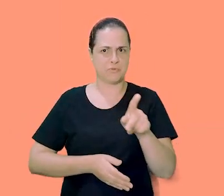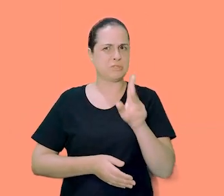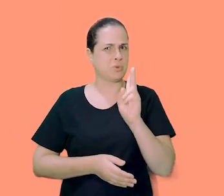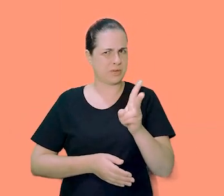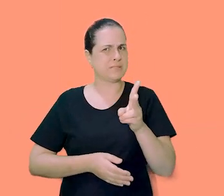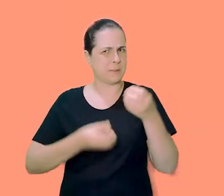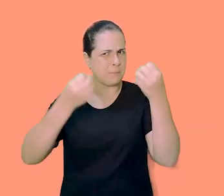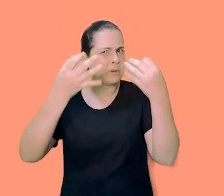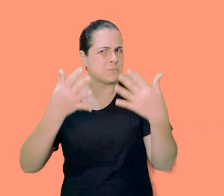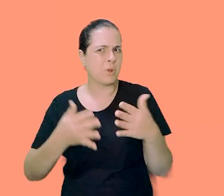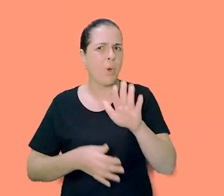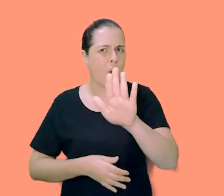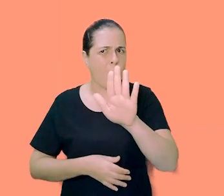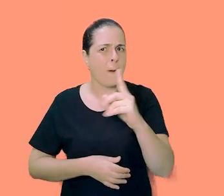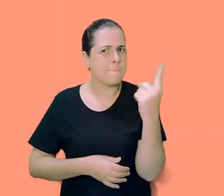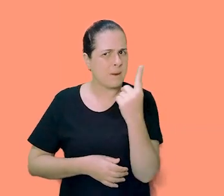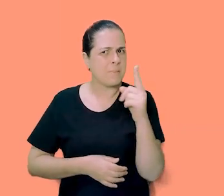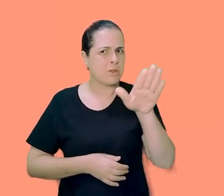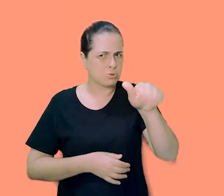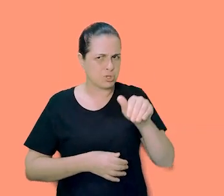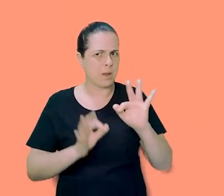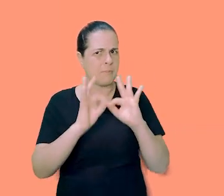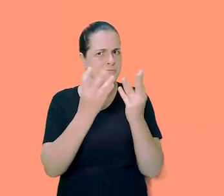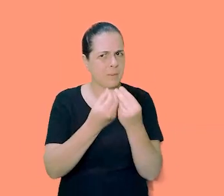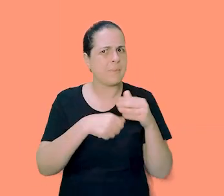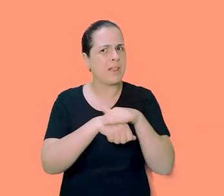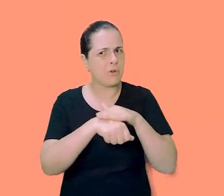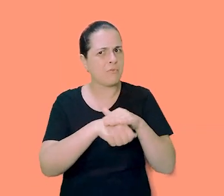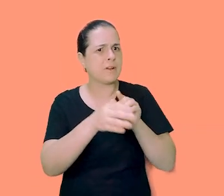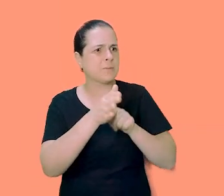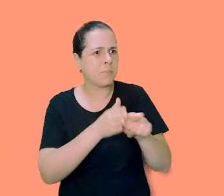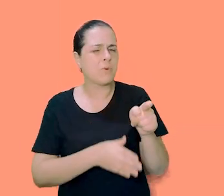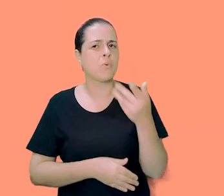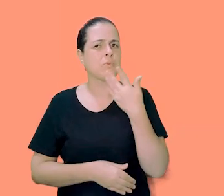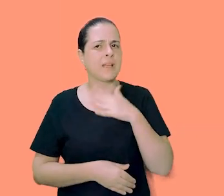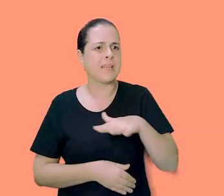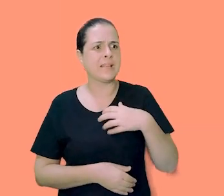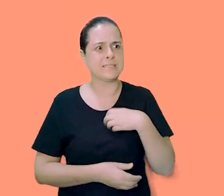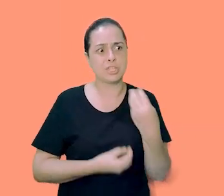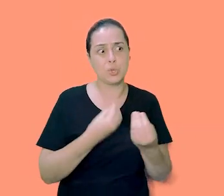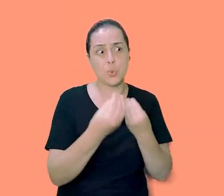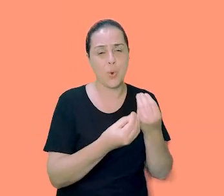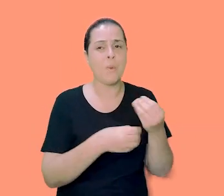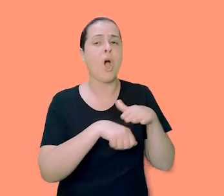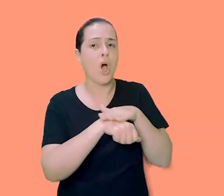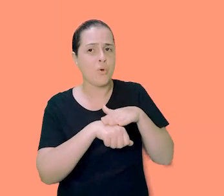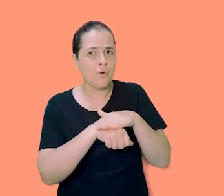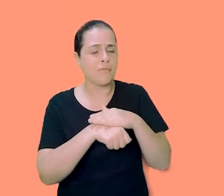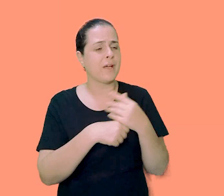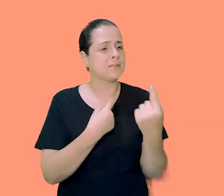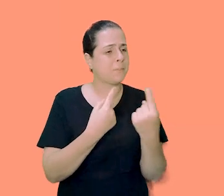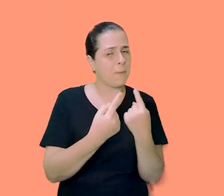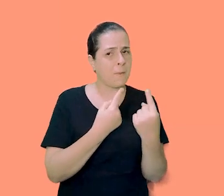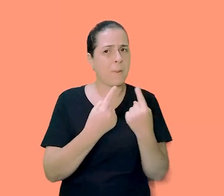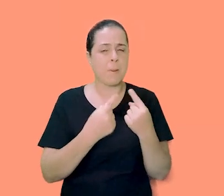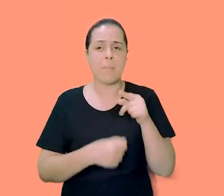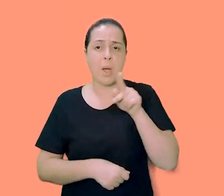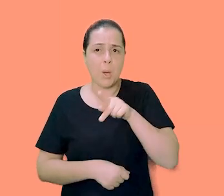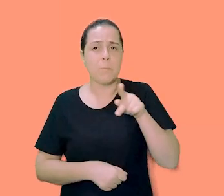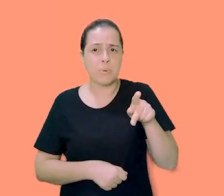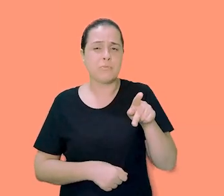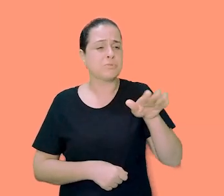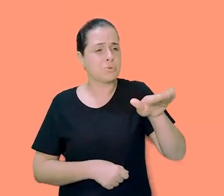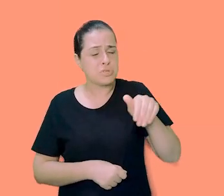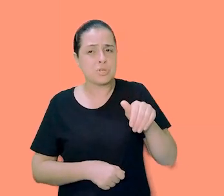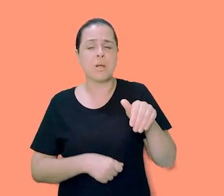sempre dou. Primeiro, conversa com a família, né? Porque vê como que é essa criança, né? Conversa com a família, conversa com a pessoa. Se forem professores,